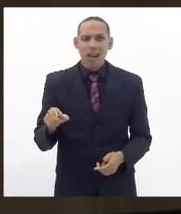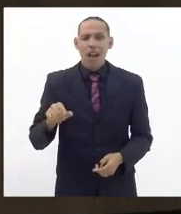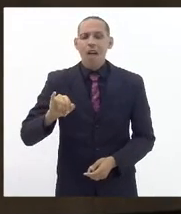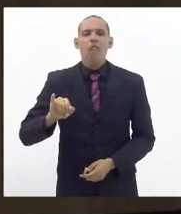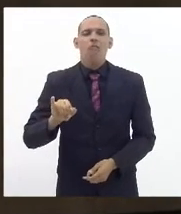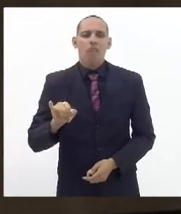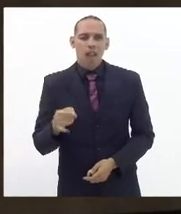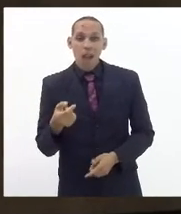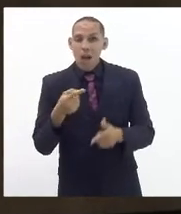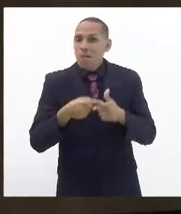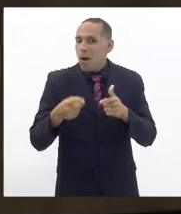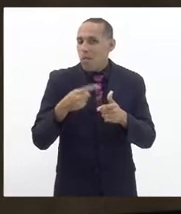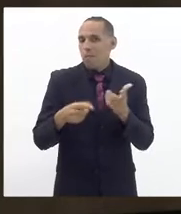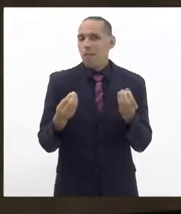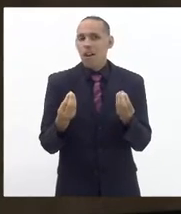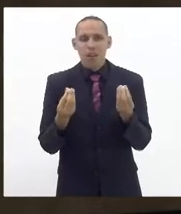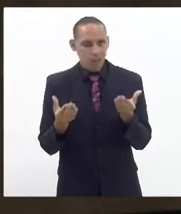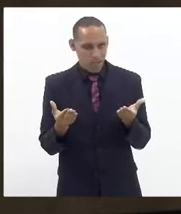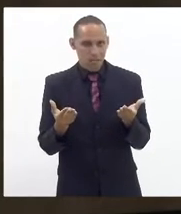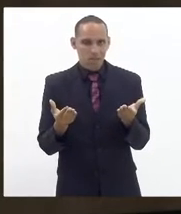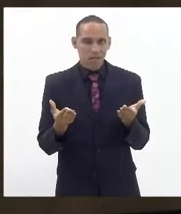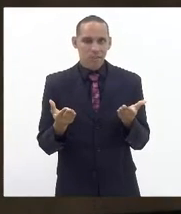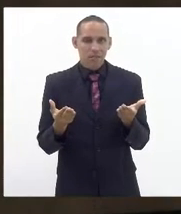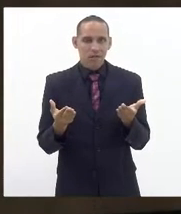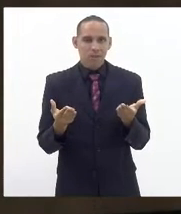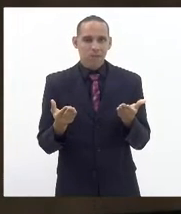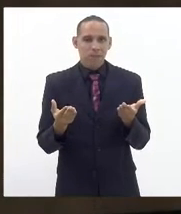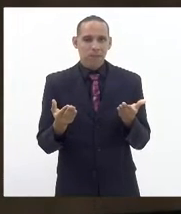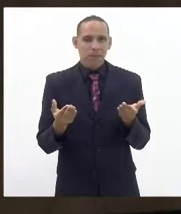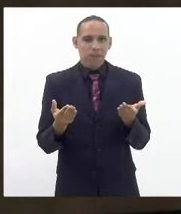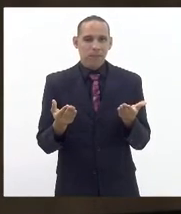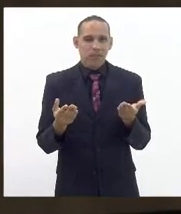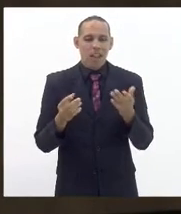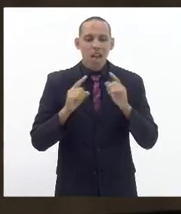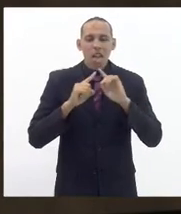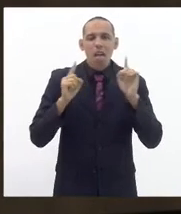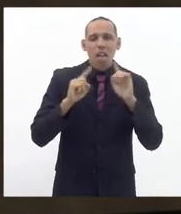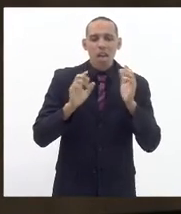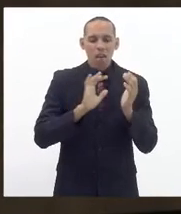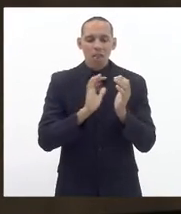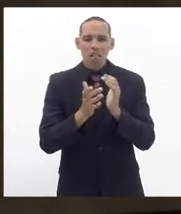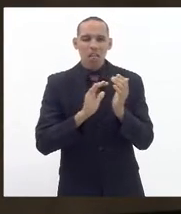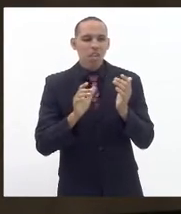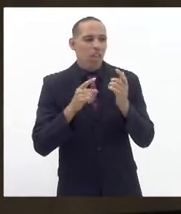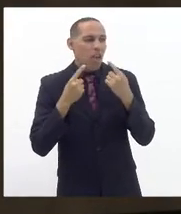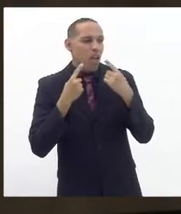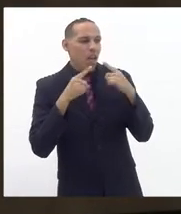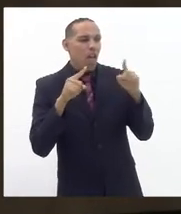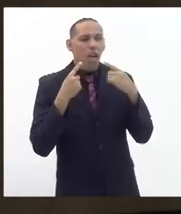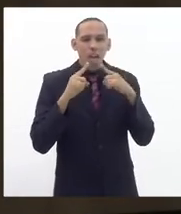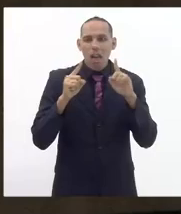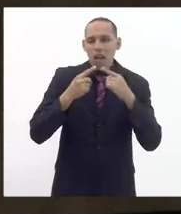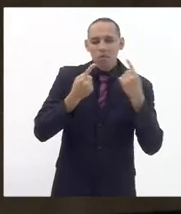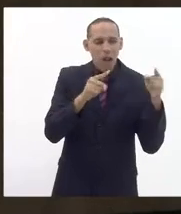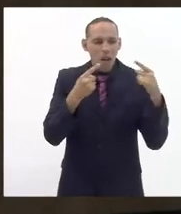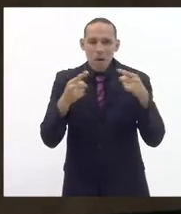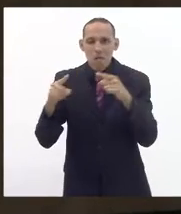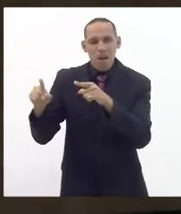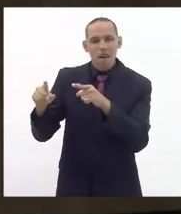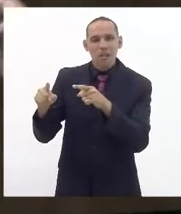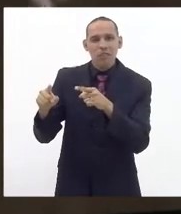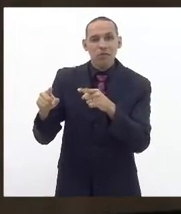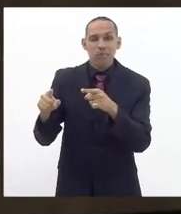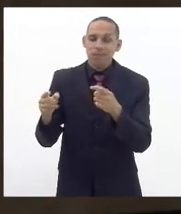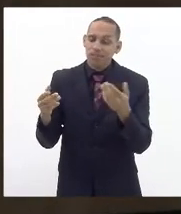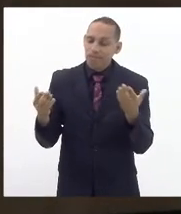do problema, para fazer alarido em redes sociais. Pois bem, senhora presidente, eu